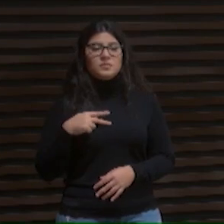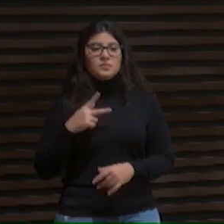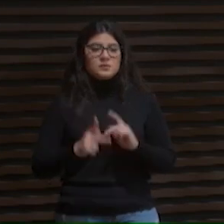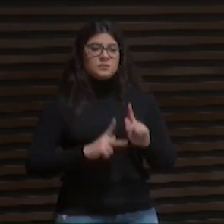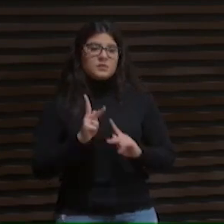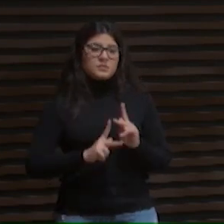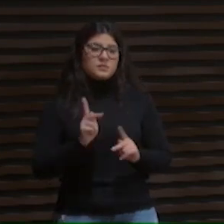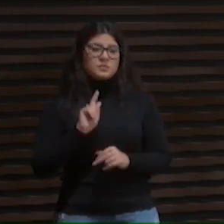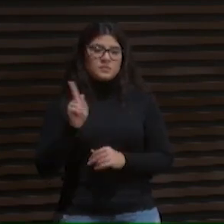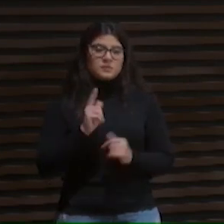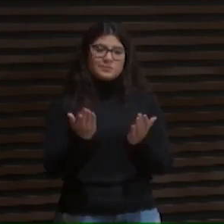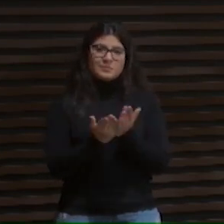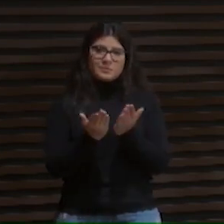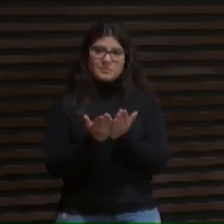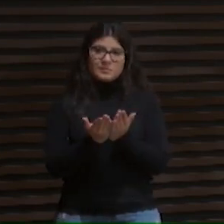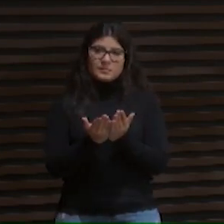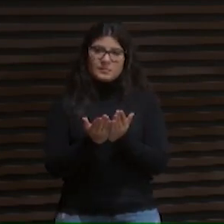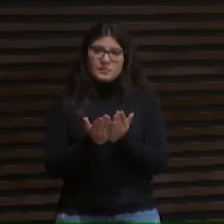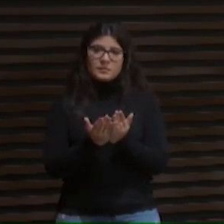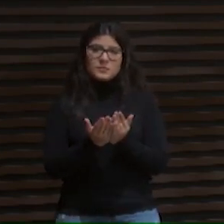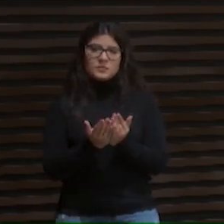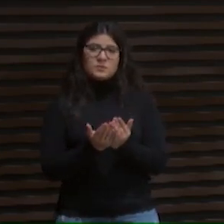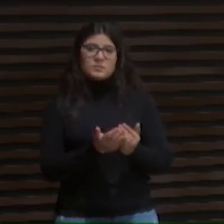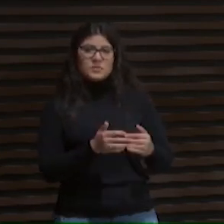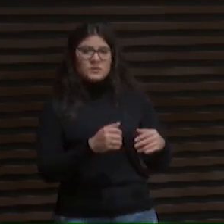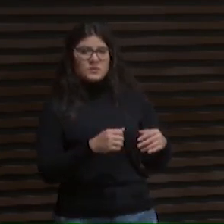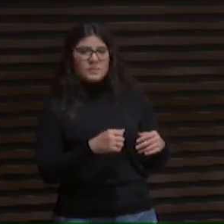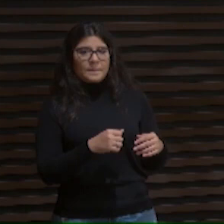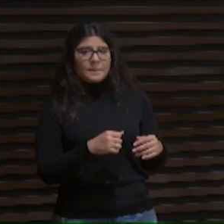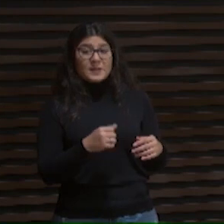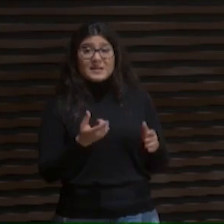gentios. De hostil, cego